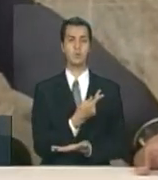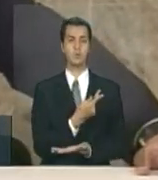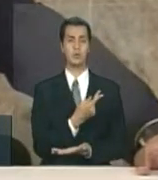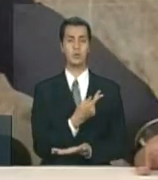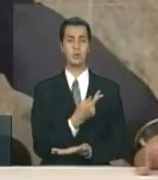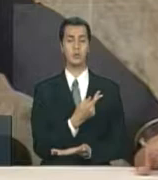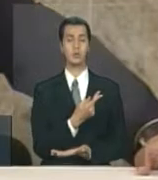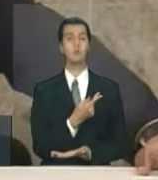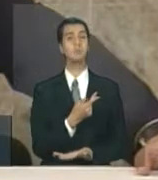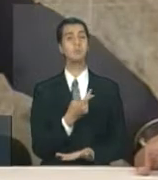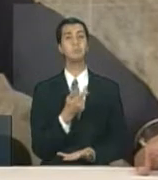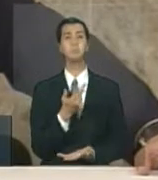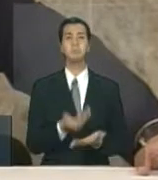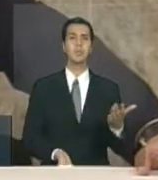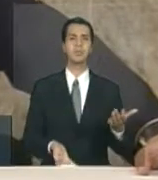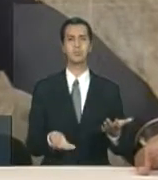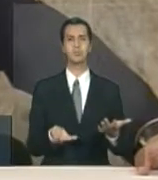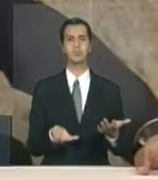proporcional.